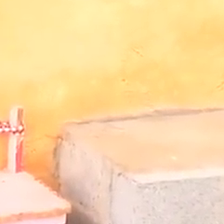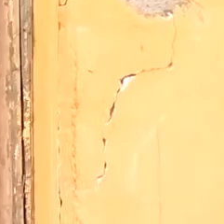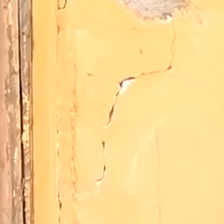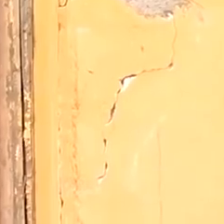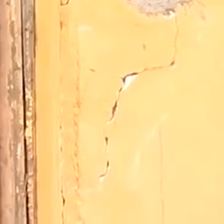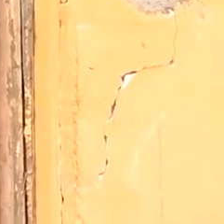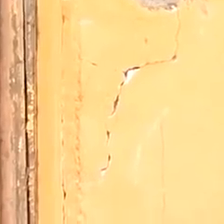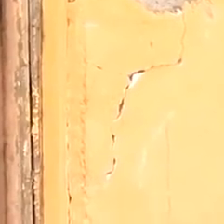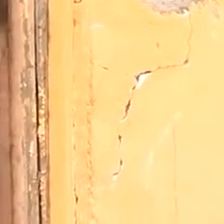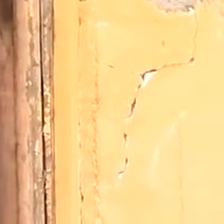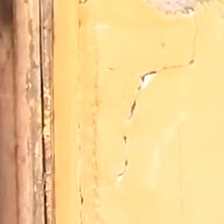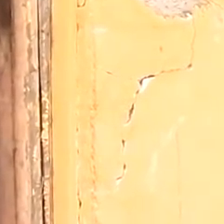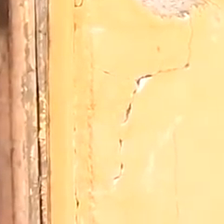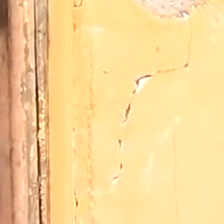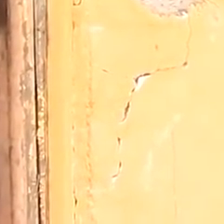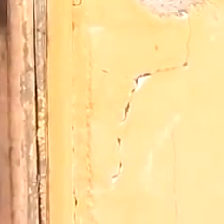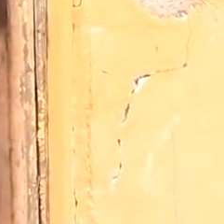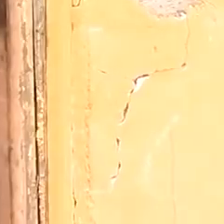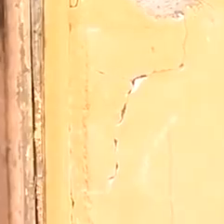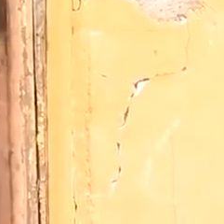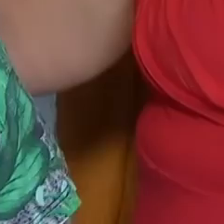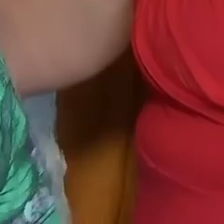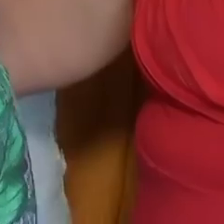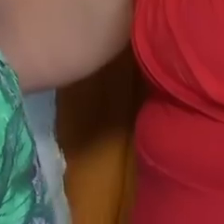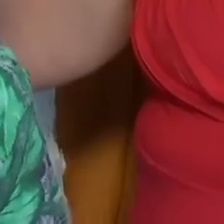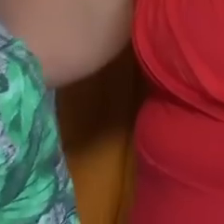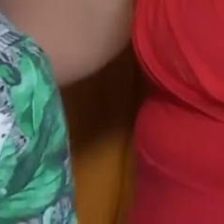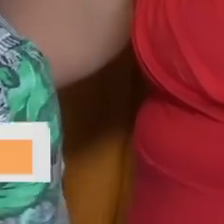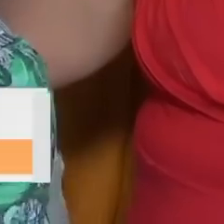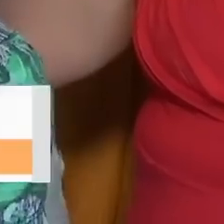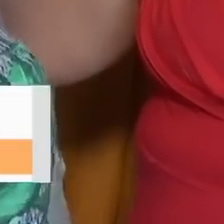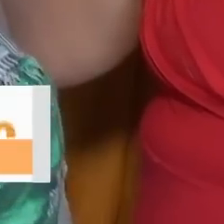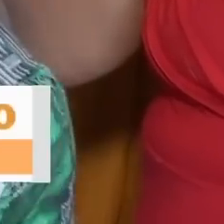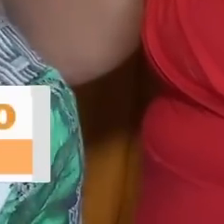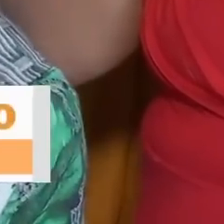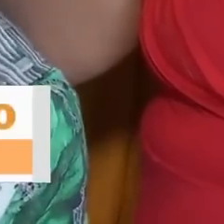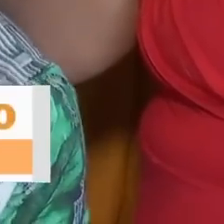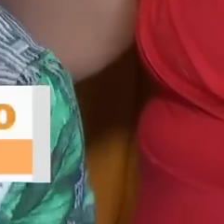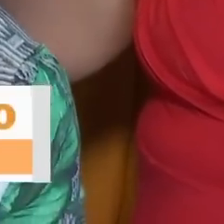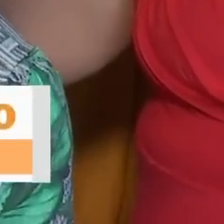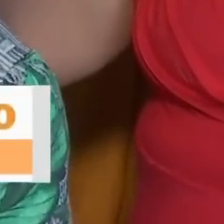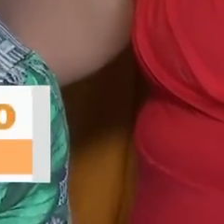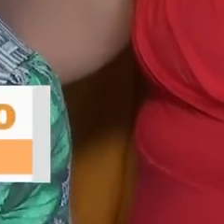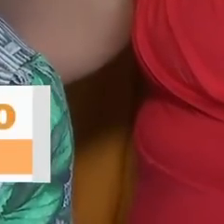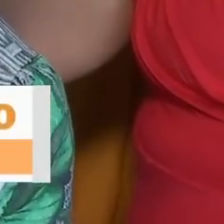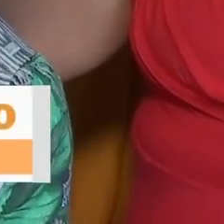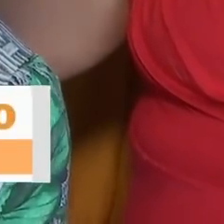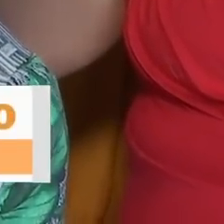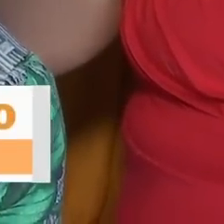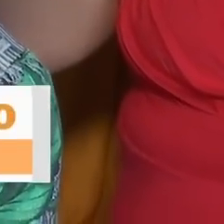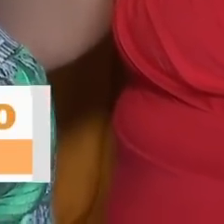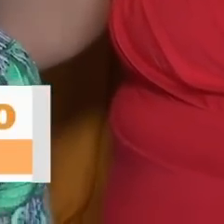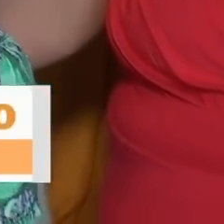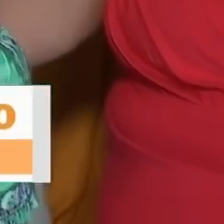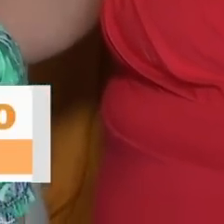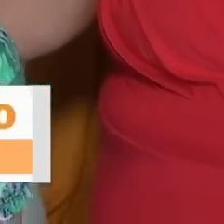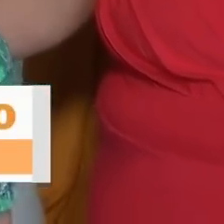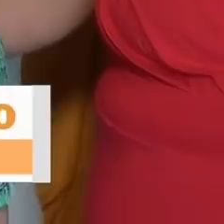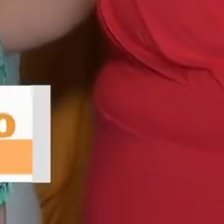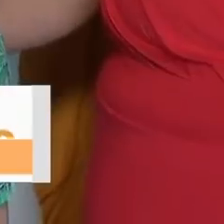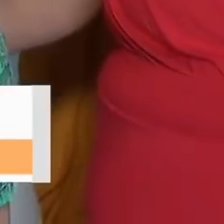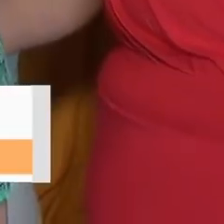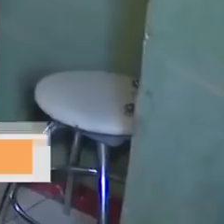da cidade. Daqui para fora, não mais. Foi aquela que eu levei a colar, que eu fui a colar, eu ia colar e eu